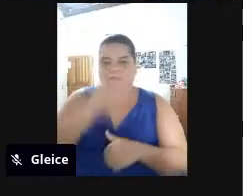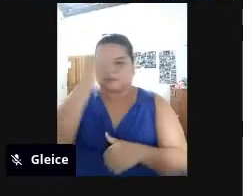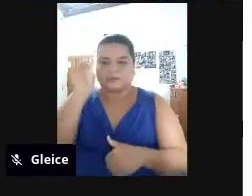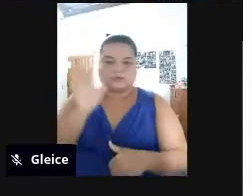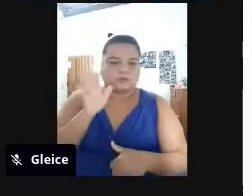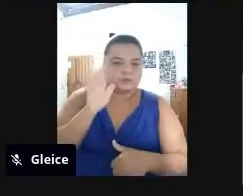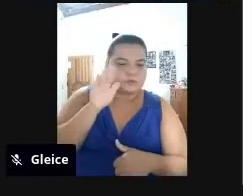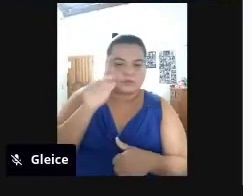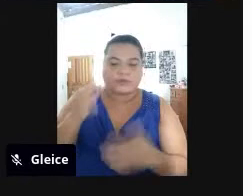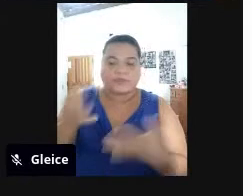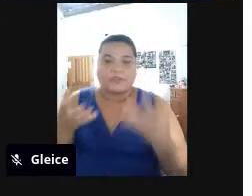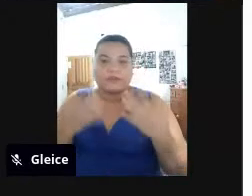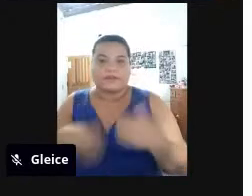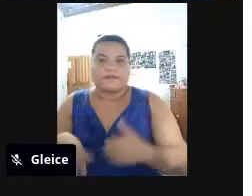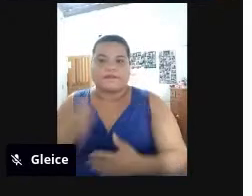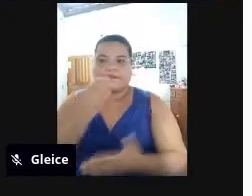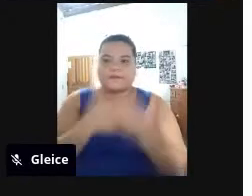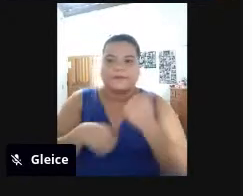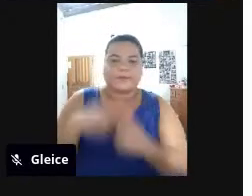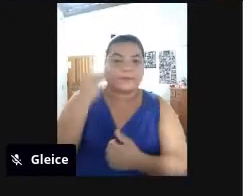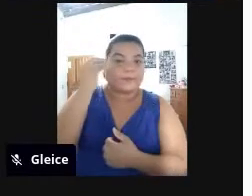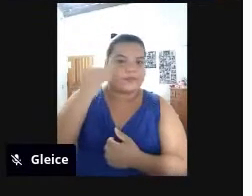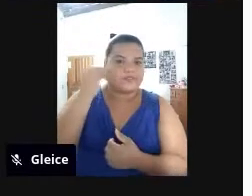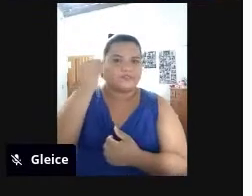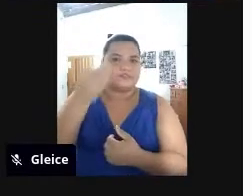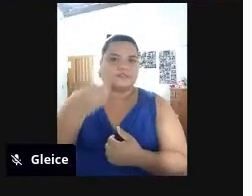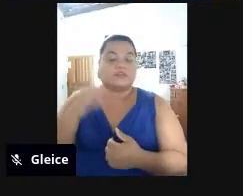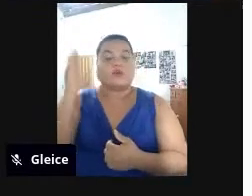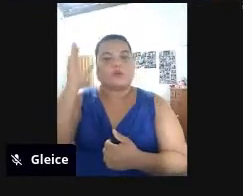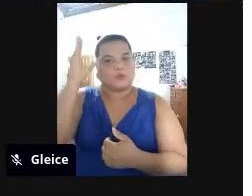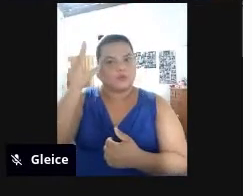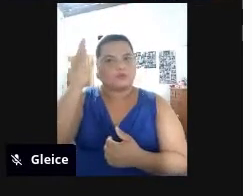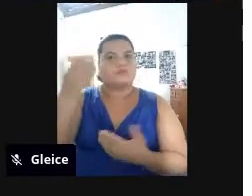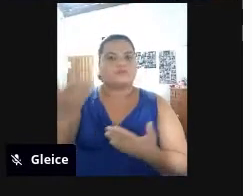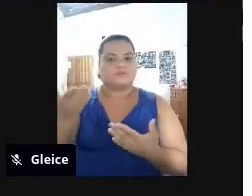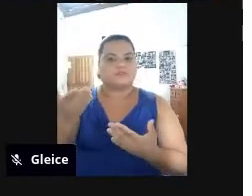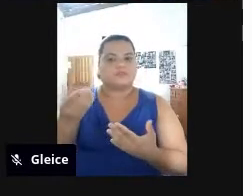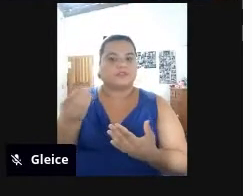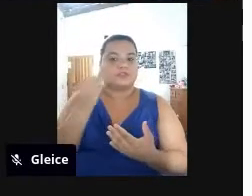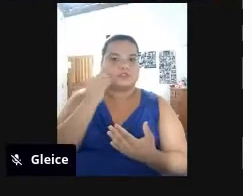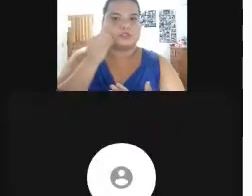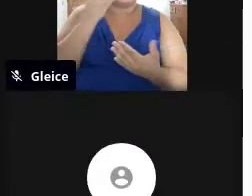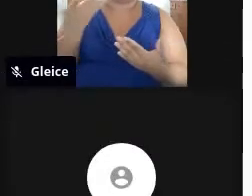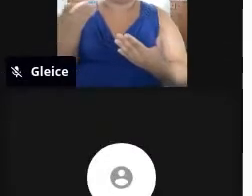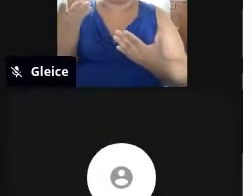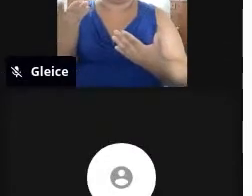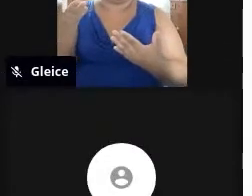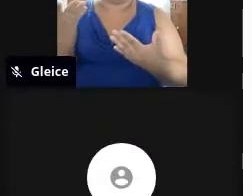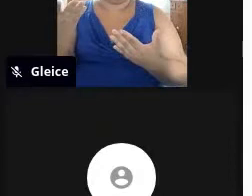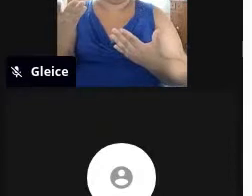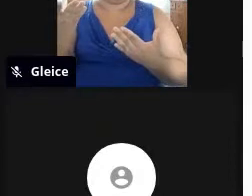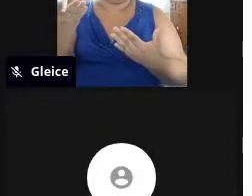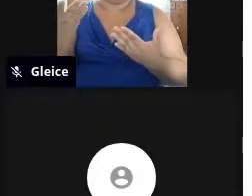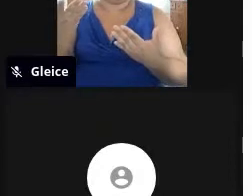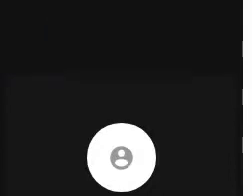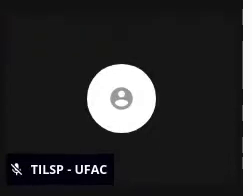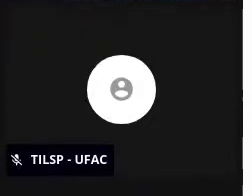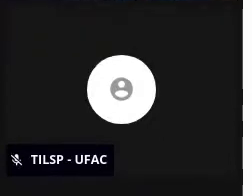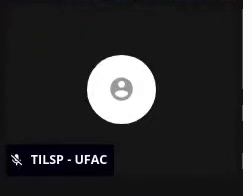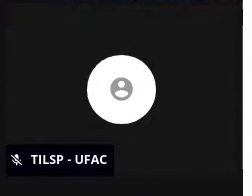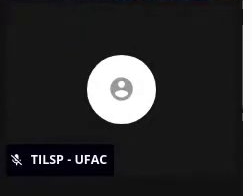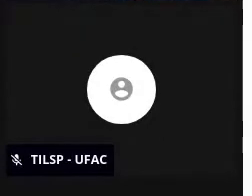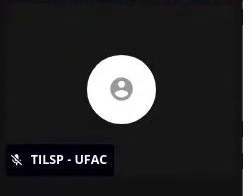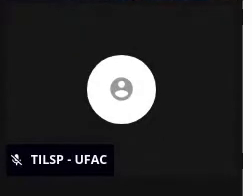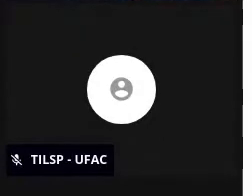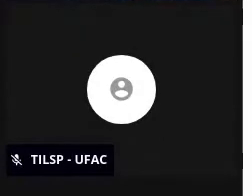esses produtos, eles estão mais conscientes, ecoconscientes. Então, assim, lembrar que